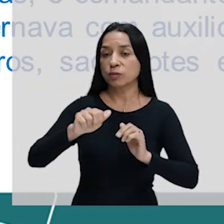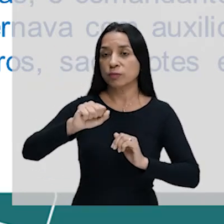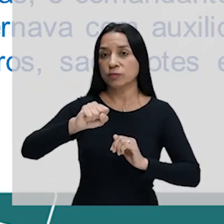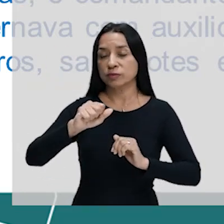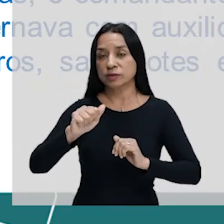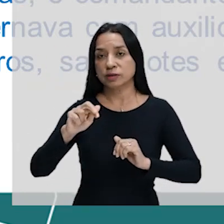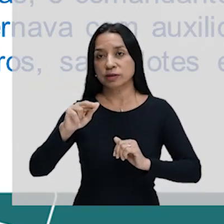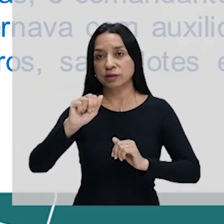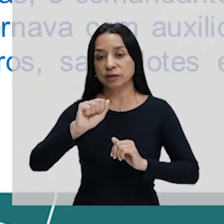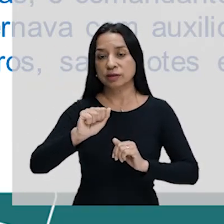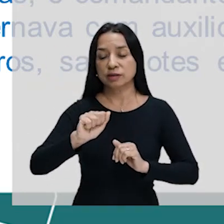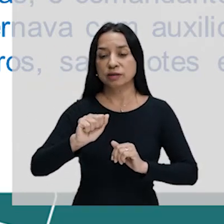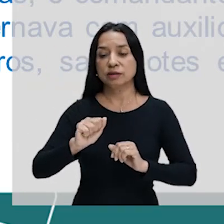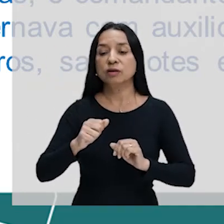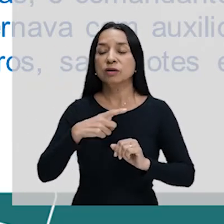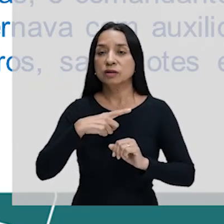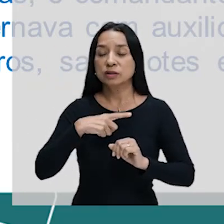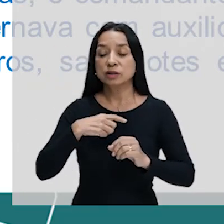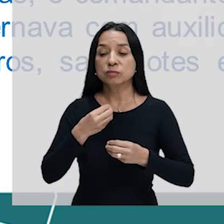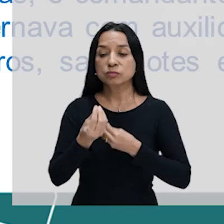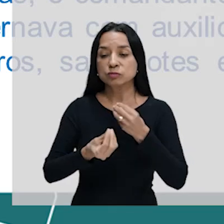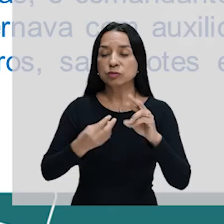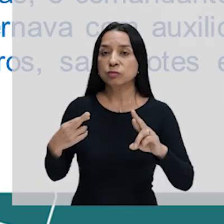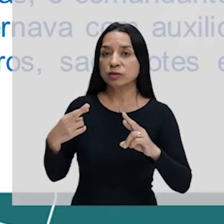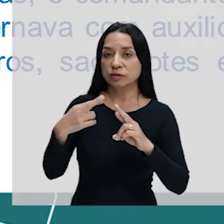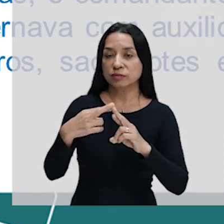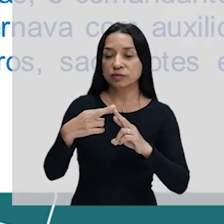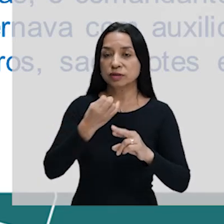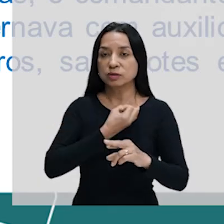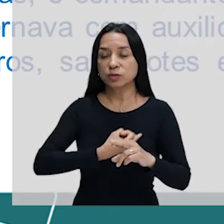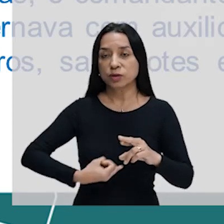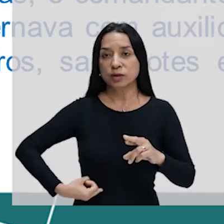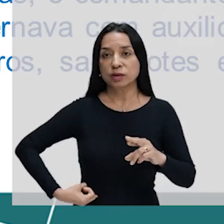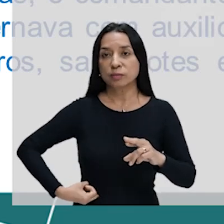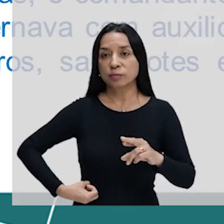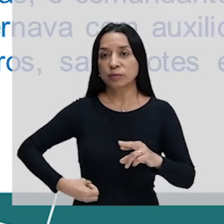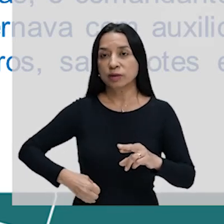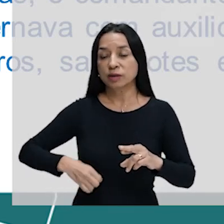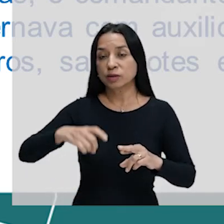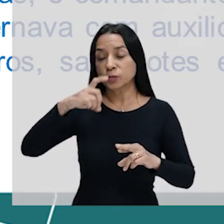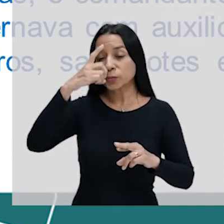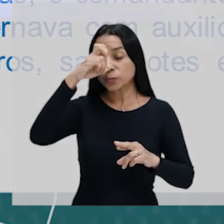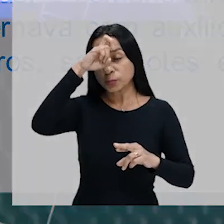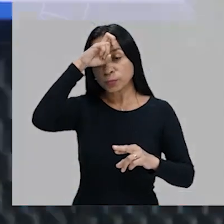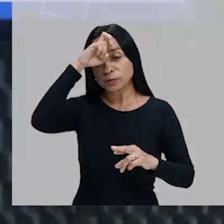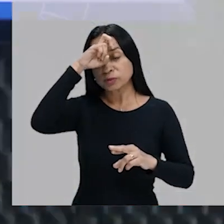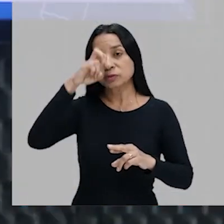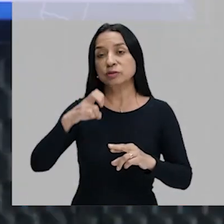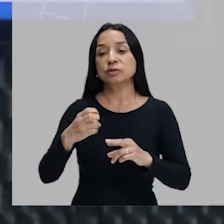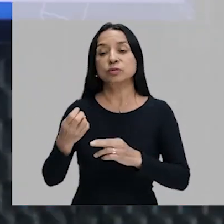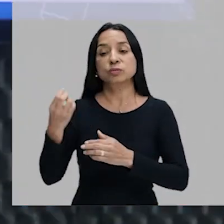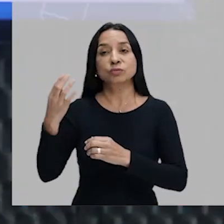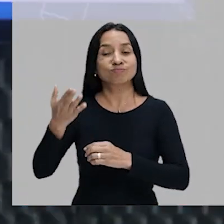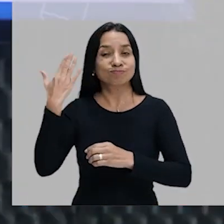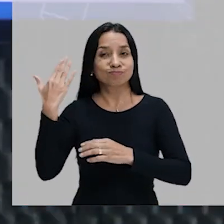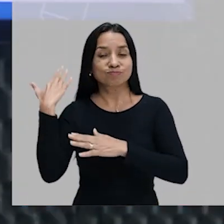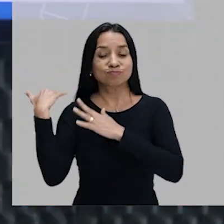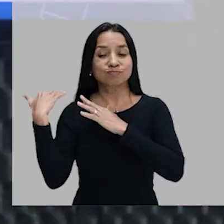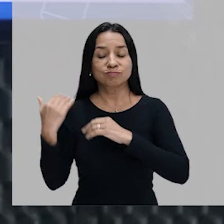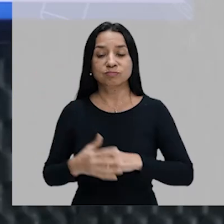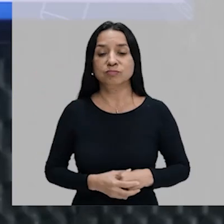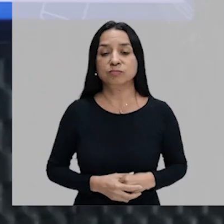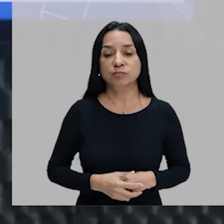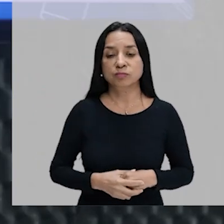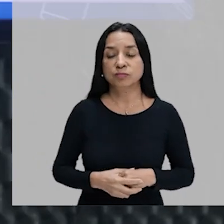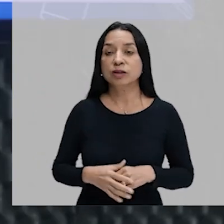referência o Império do Egito Antigo. Iremos também falar de uma África abaixo do